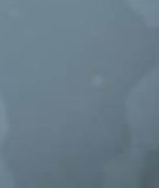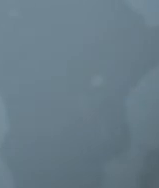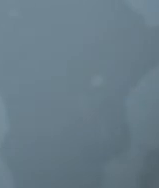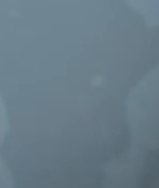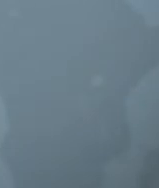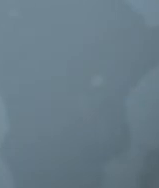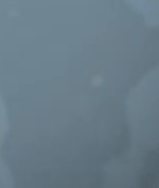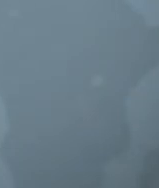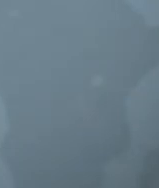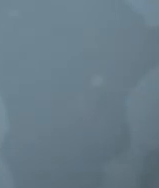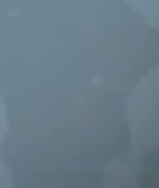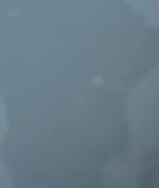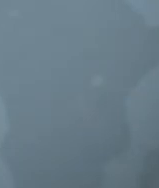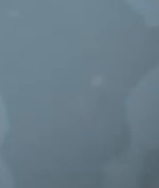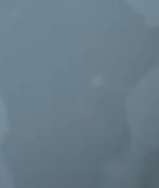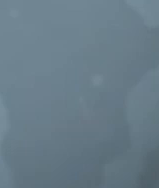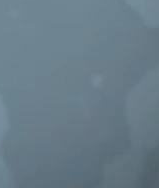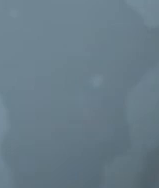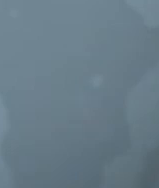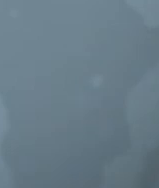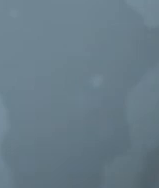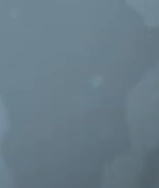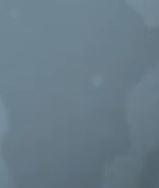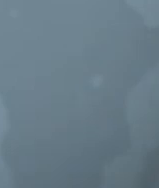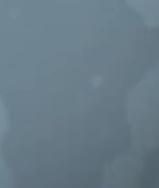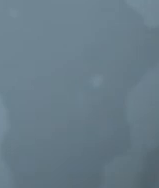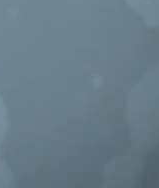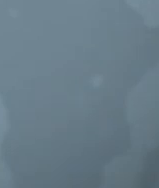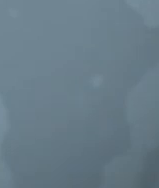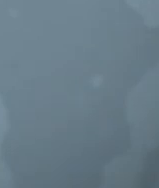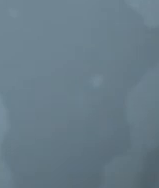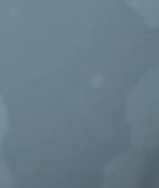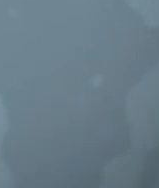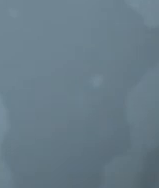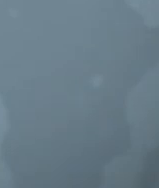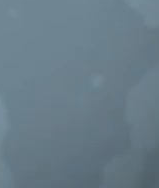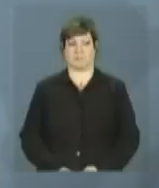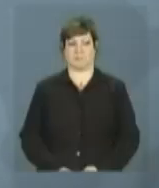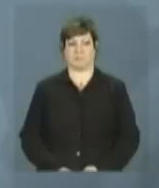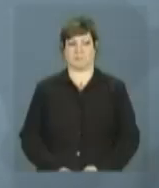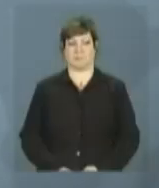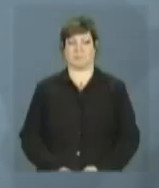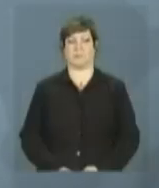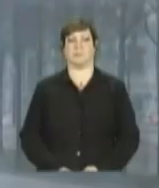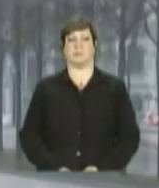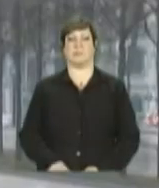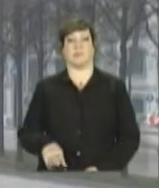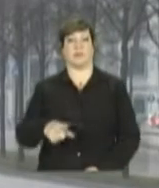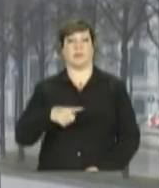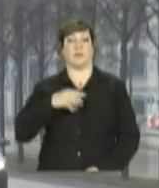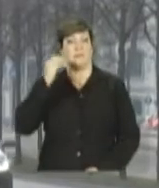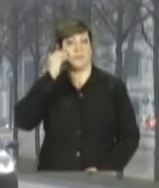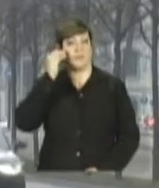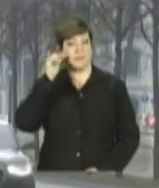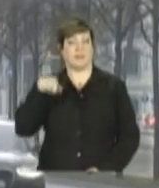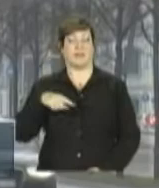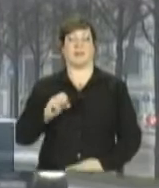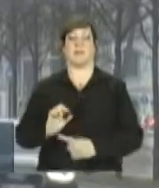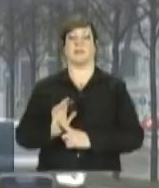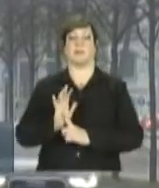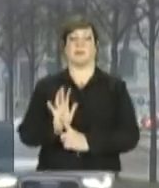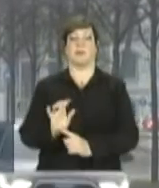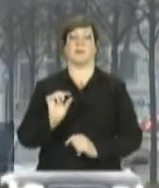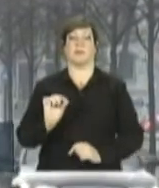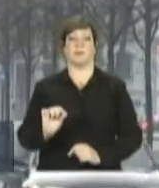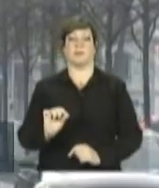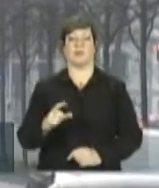mundo, e vai ter um encontro privado com a chanceler federal da Alemanha, Angela Merkel. Você vai ver aí imagens que